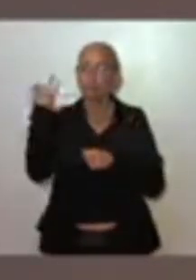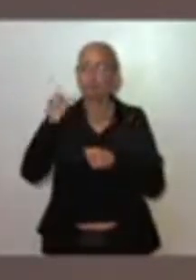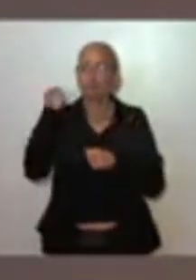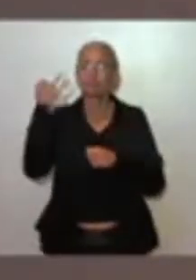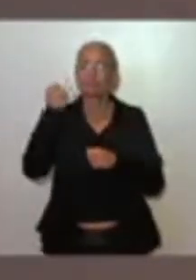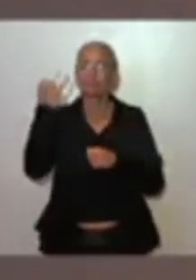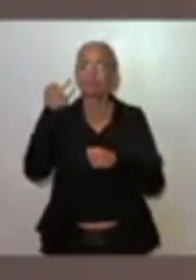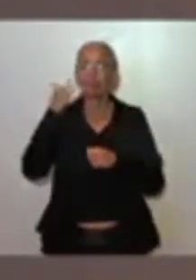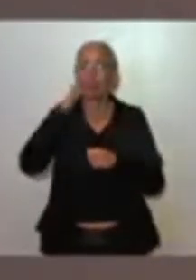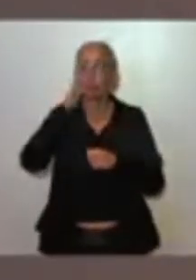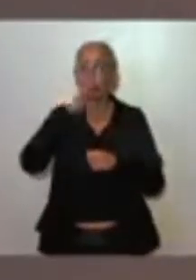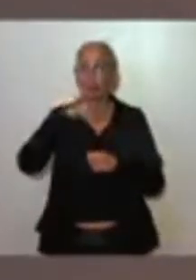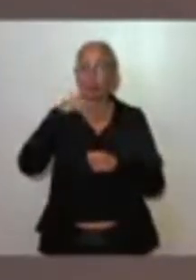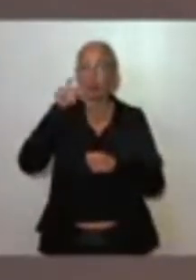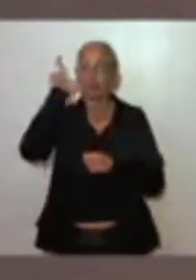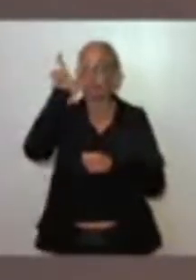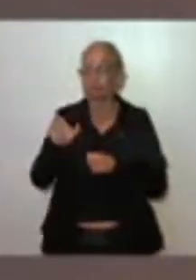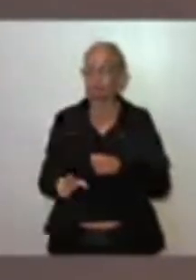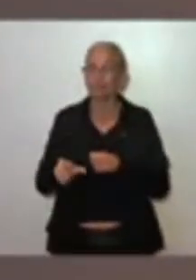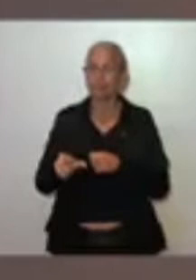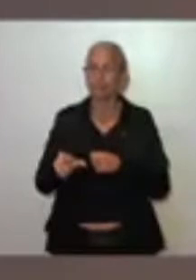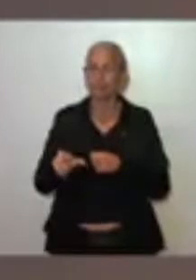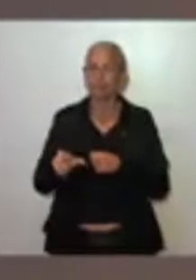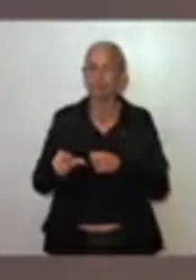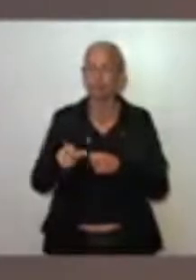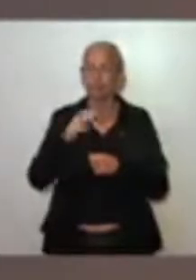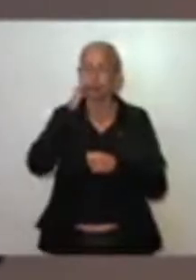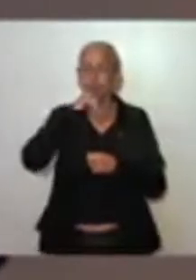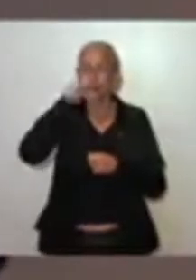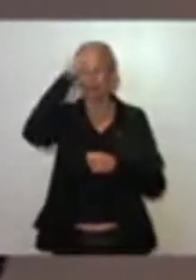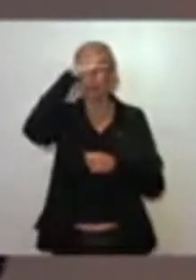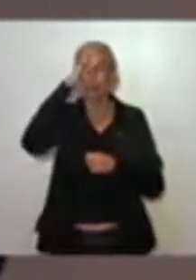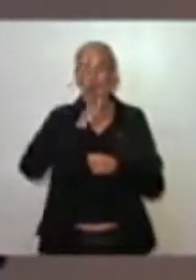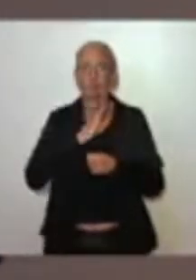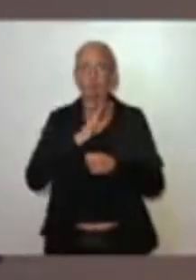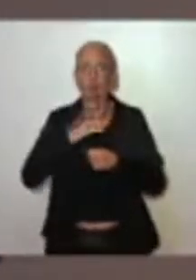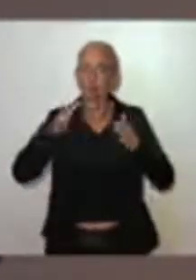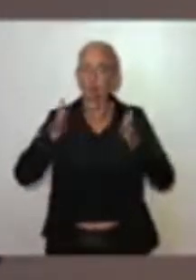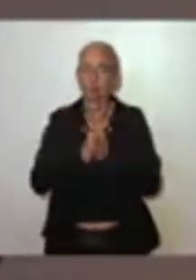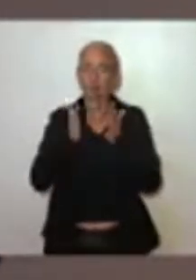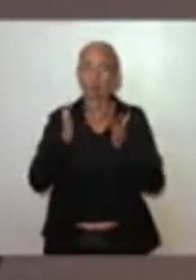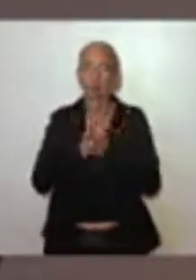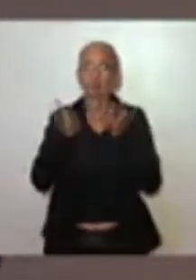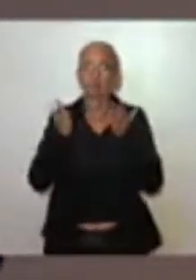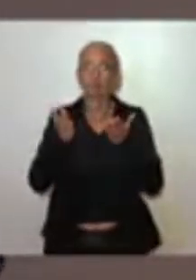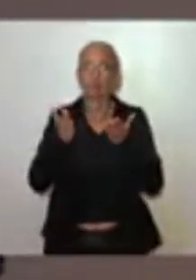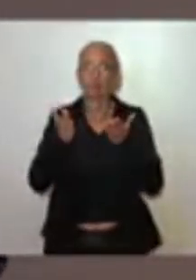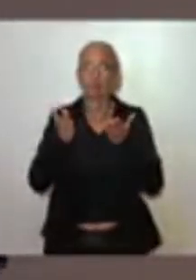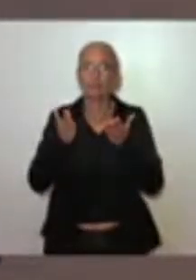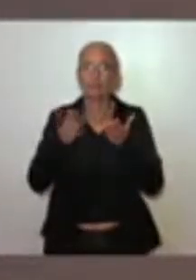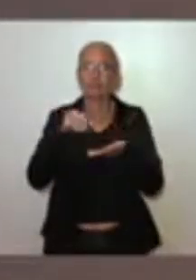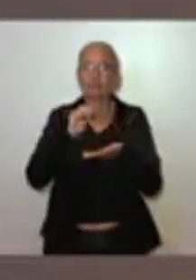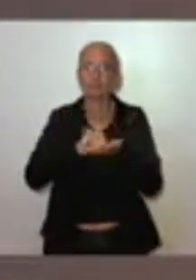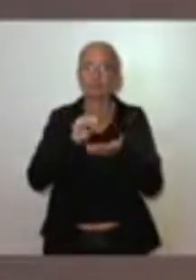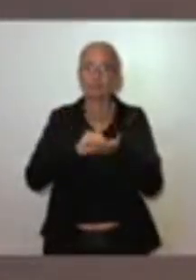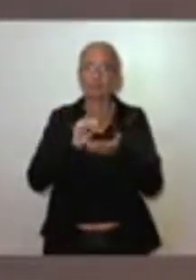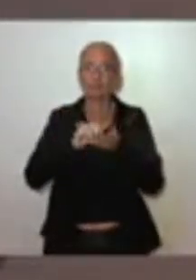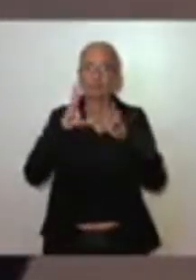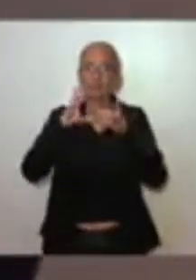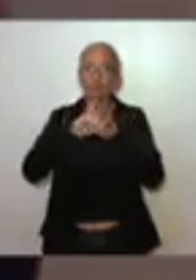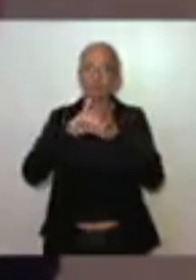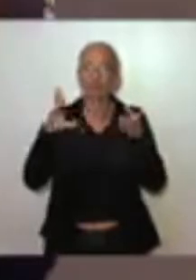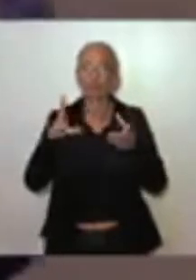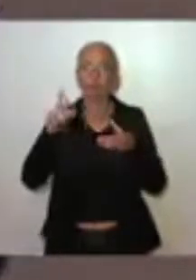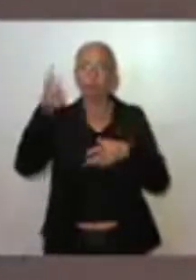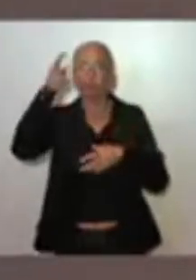humanidade Essa é a grande causa brasileira essa talvez seja a maior falha da Democracia não ter